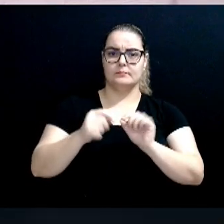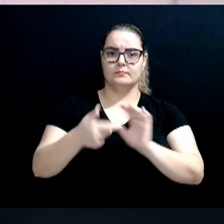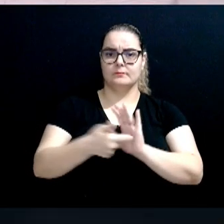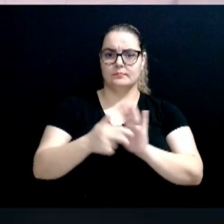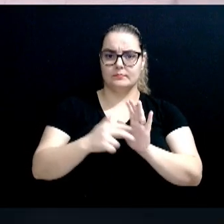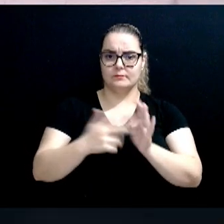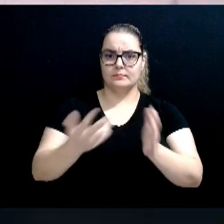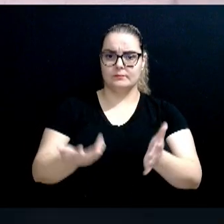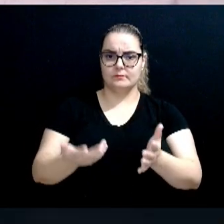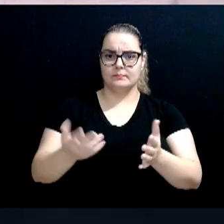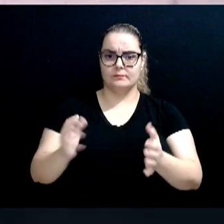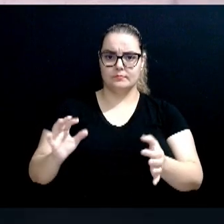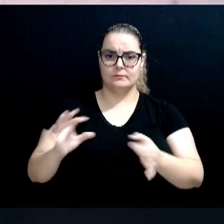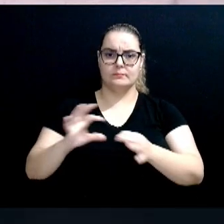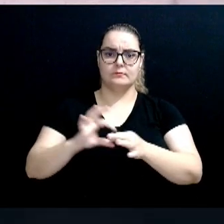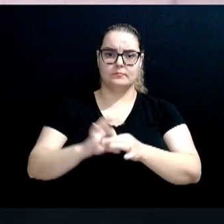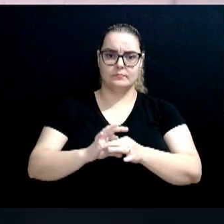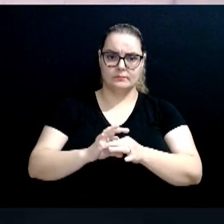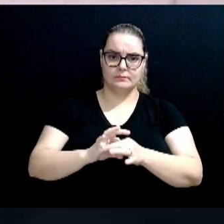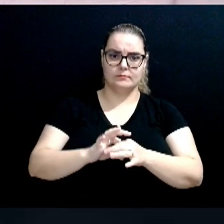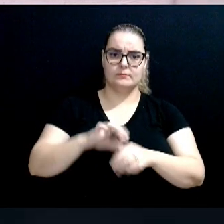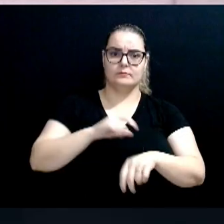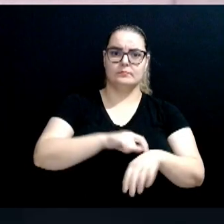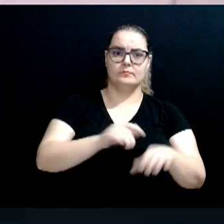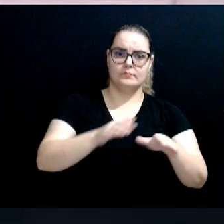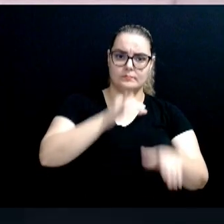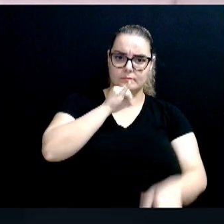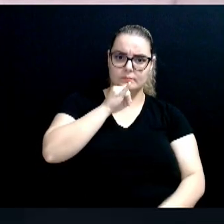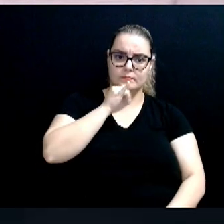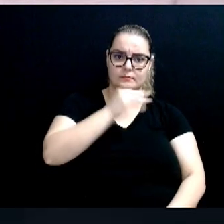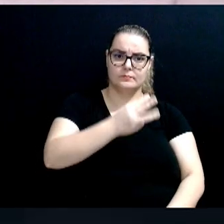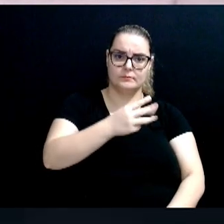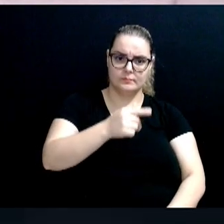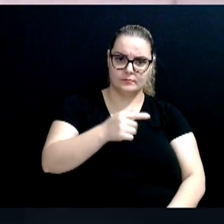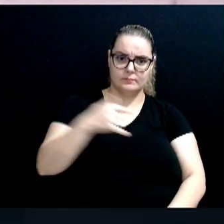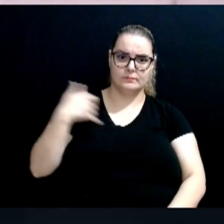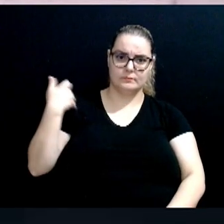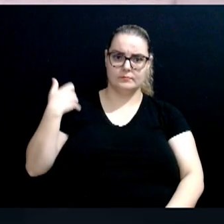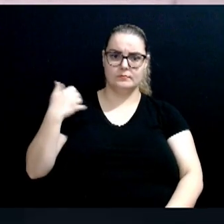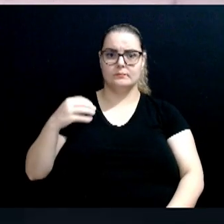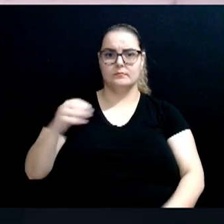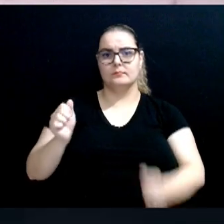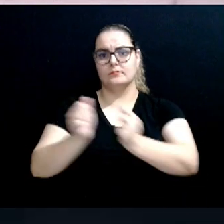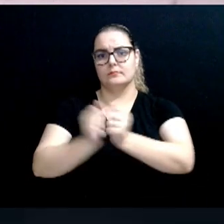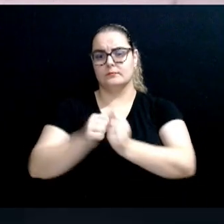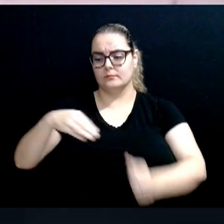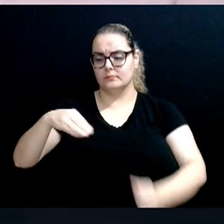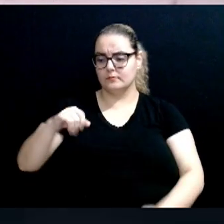conexão dessa situação, dessa moça de 37 anos com a mitomania, Érica.